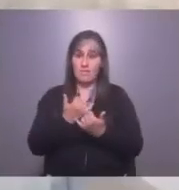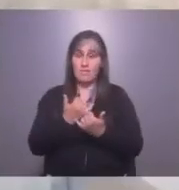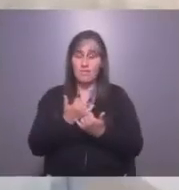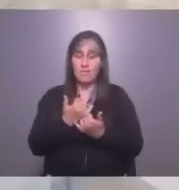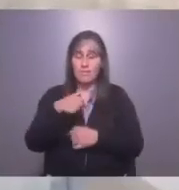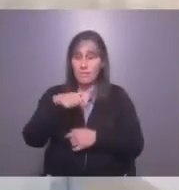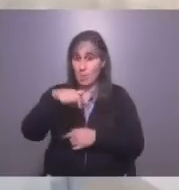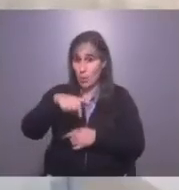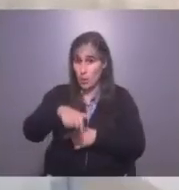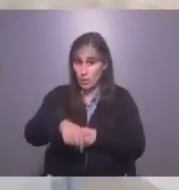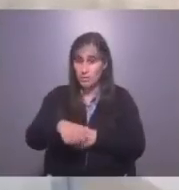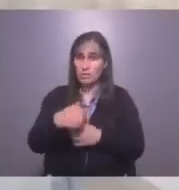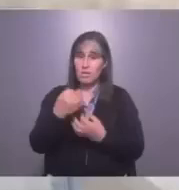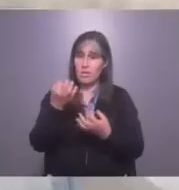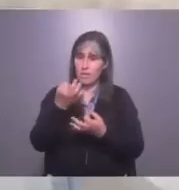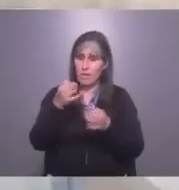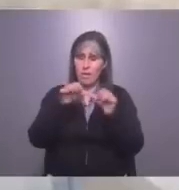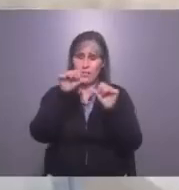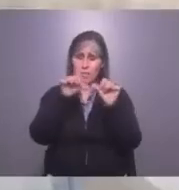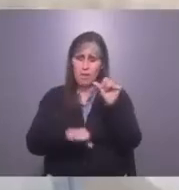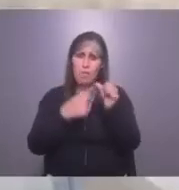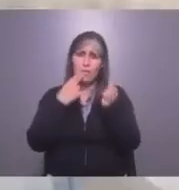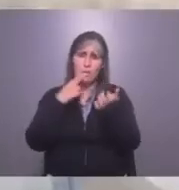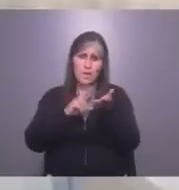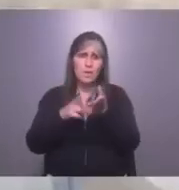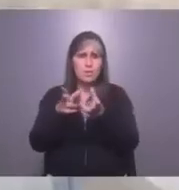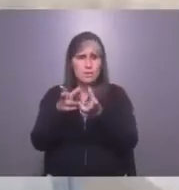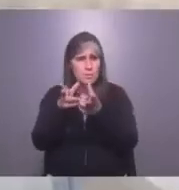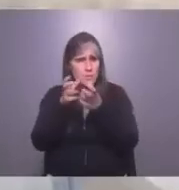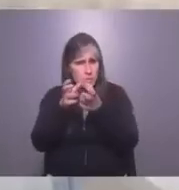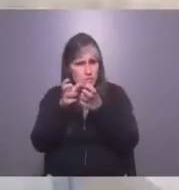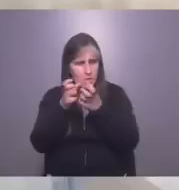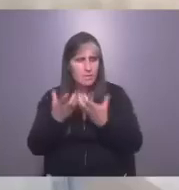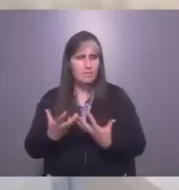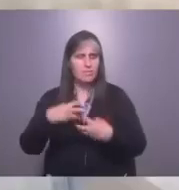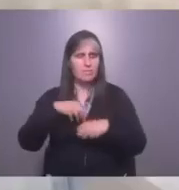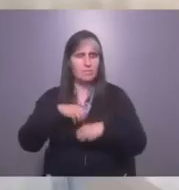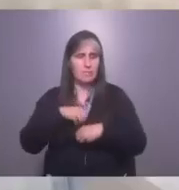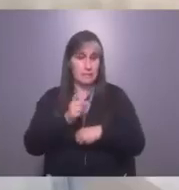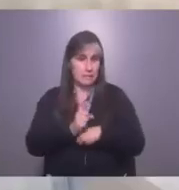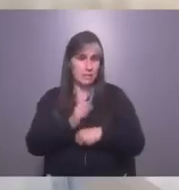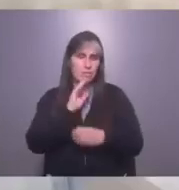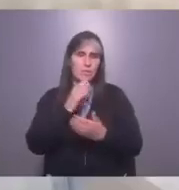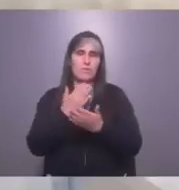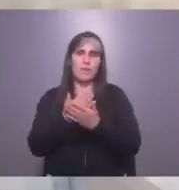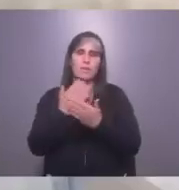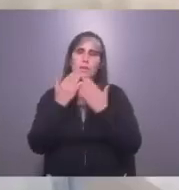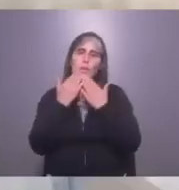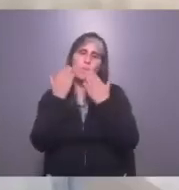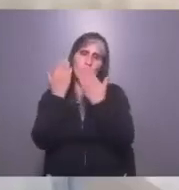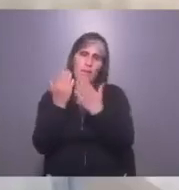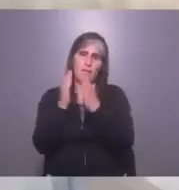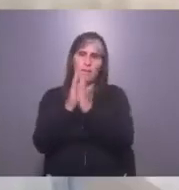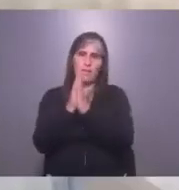Hoje continuamos a ouvir a palavra da verdade e por isso damos graças a Deus. Cheios